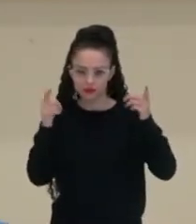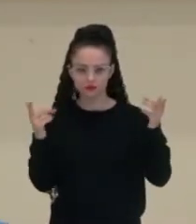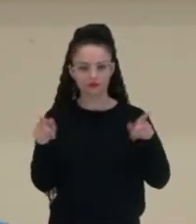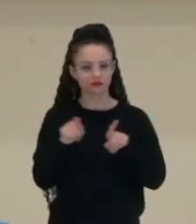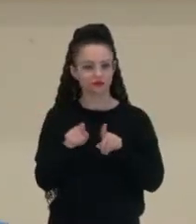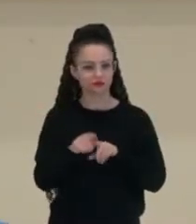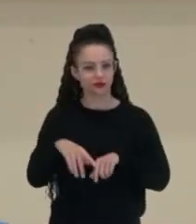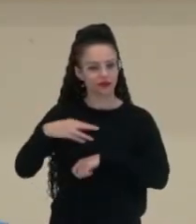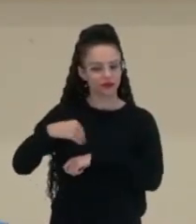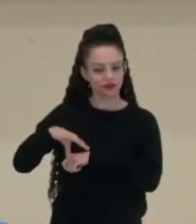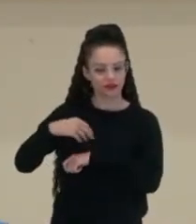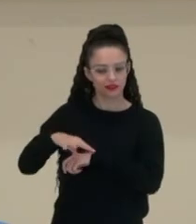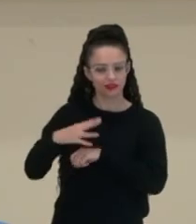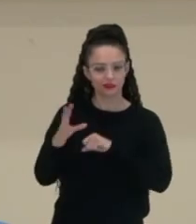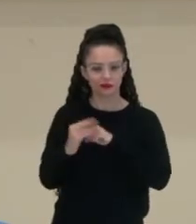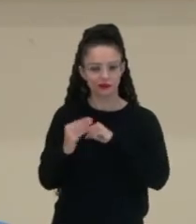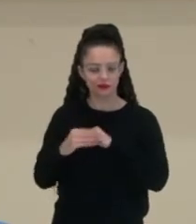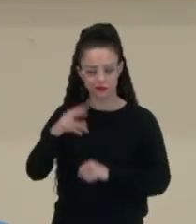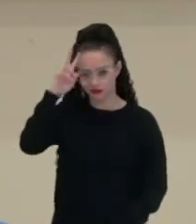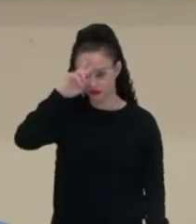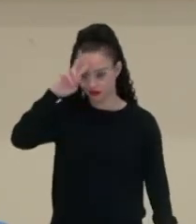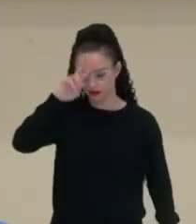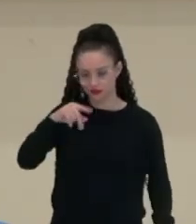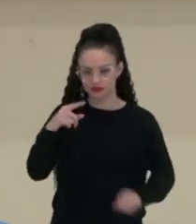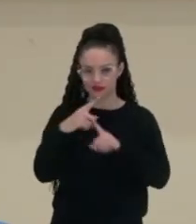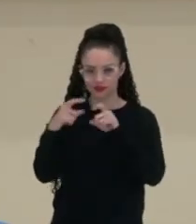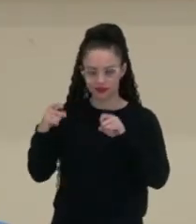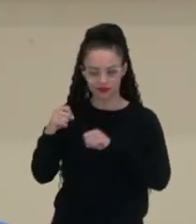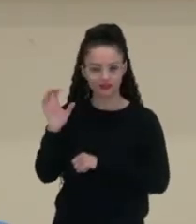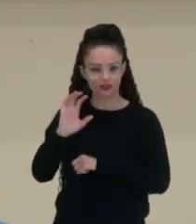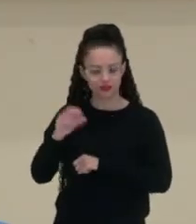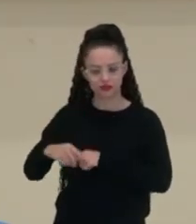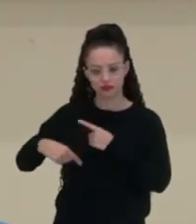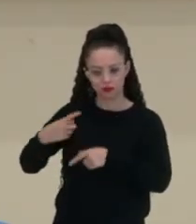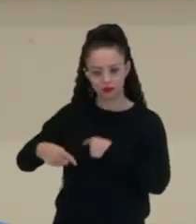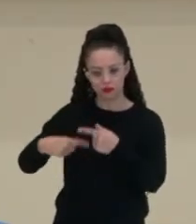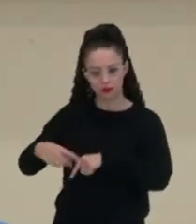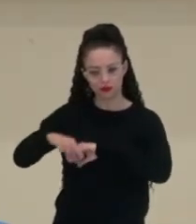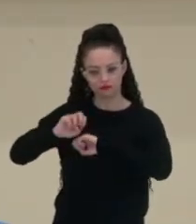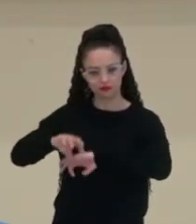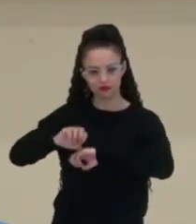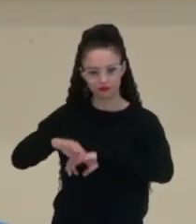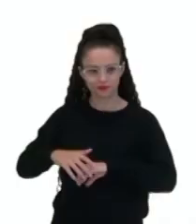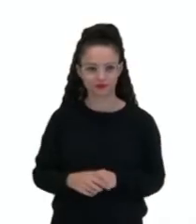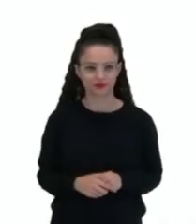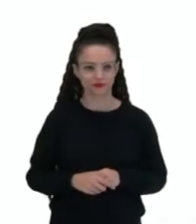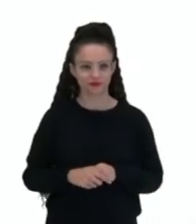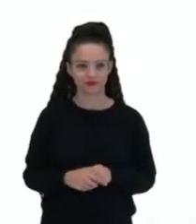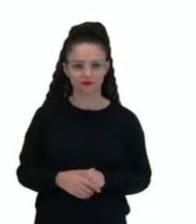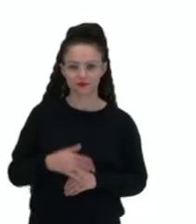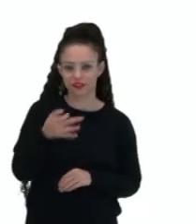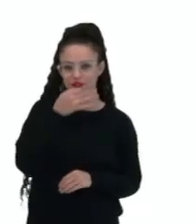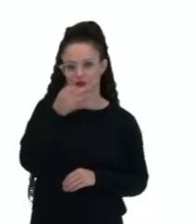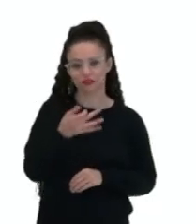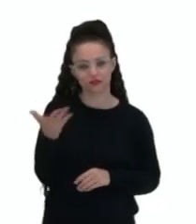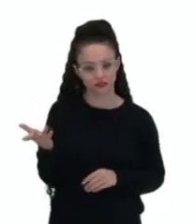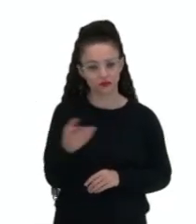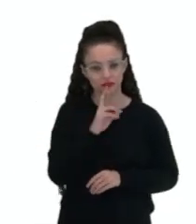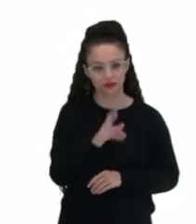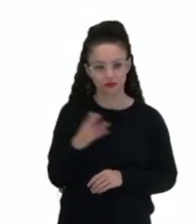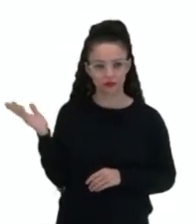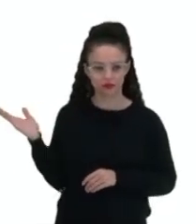trazem conhecimentos, né, históricos, científicos que vão passando de geração em geração, né? Então, a nossa sugestão aqui de